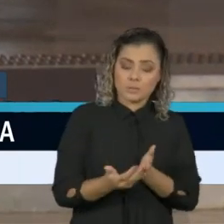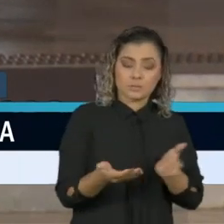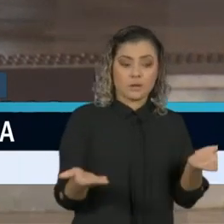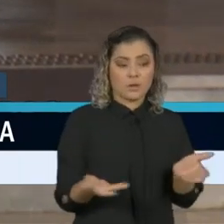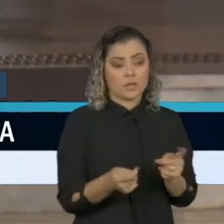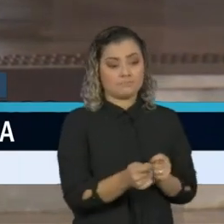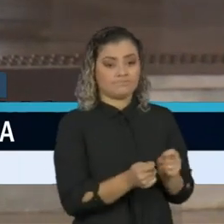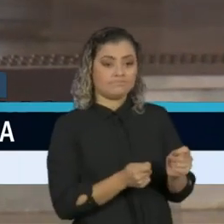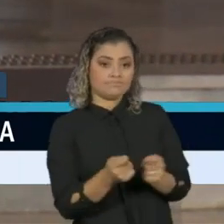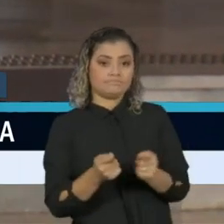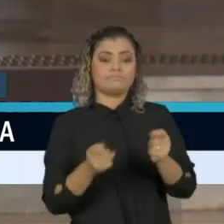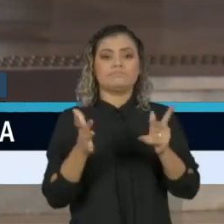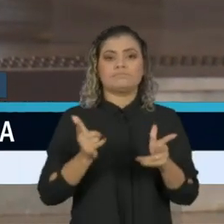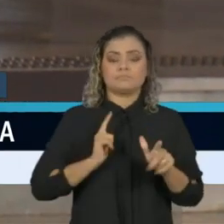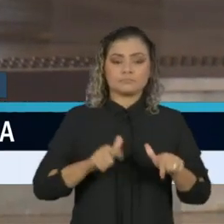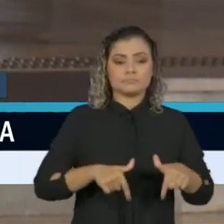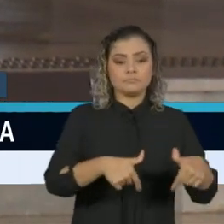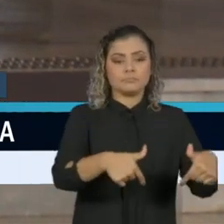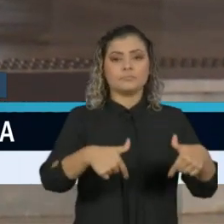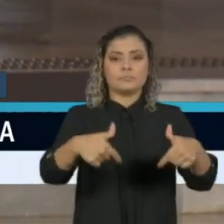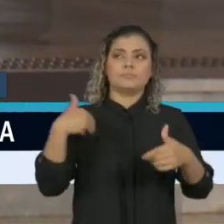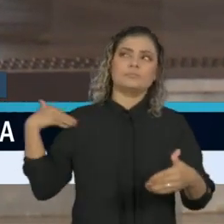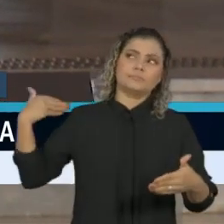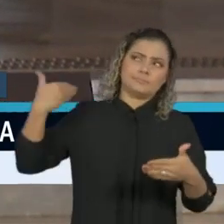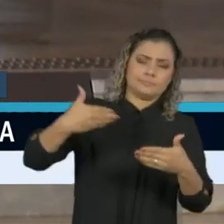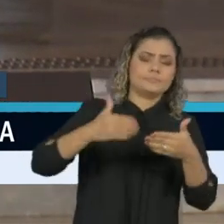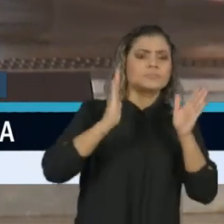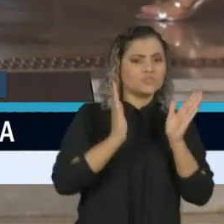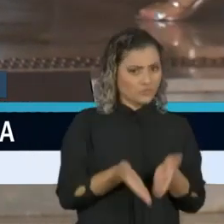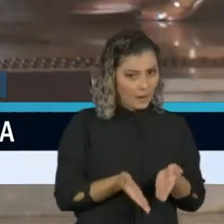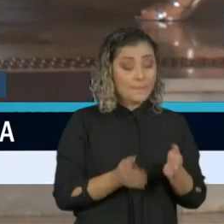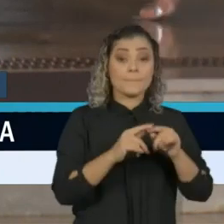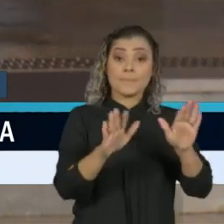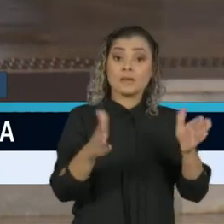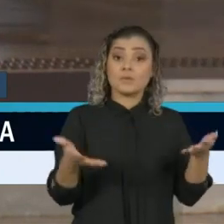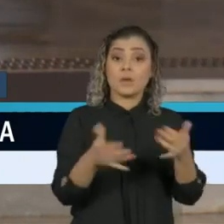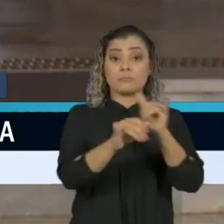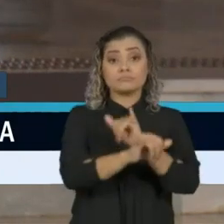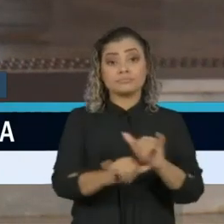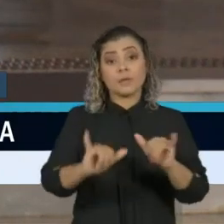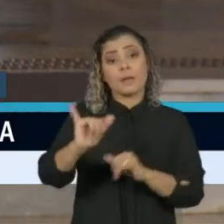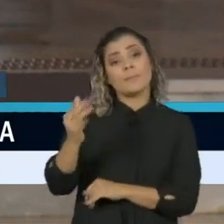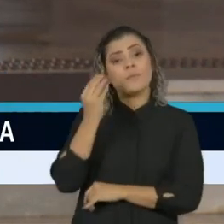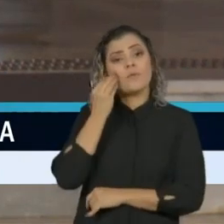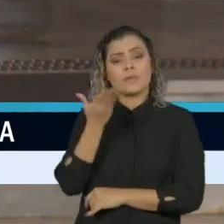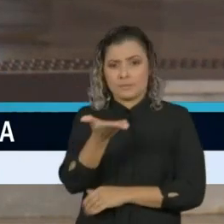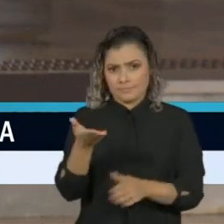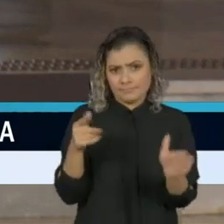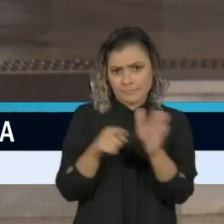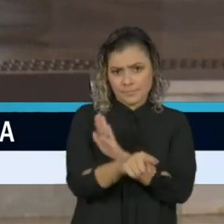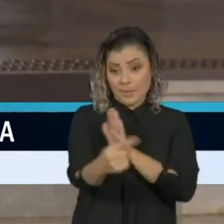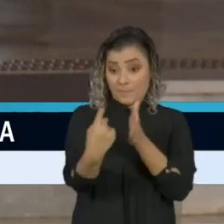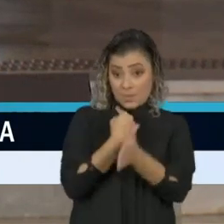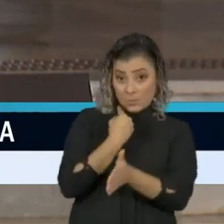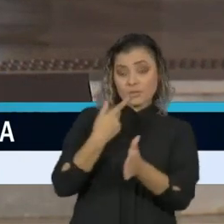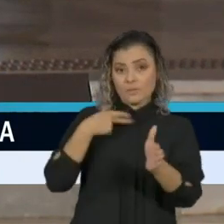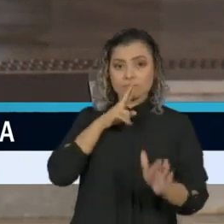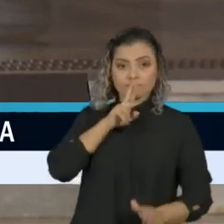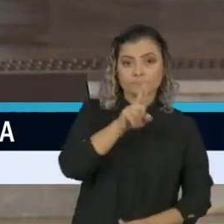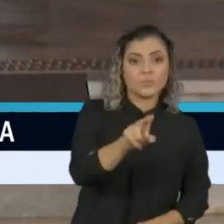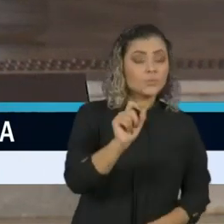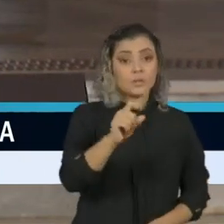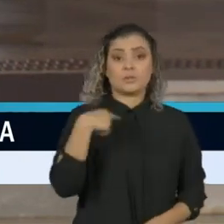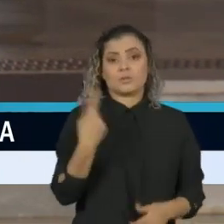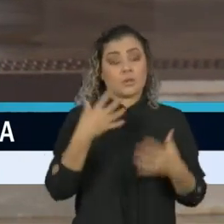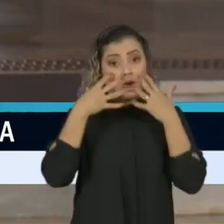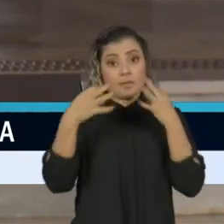agora, sim, nós já estamos fazendo várias ações já há muito tempo. Mas o que eu quero só reforçar e aproveitar essa pergunta, que nós temos que ter um